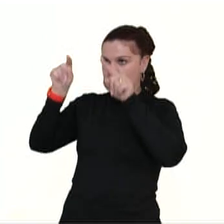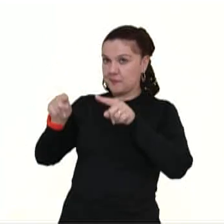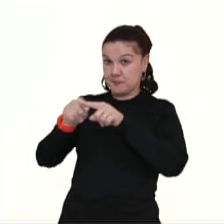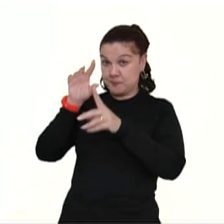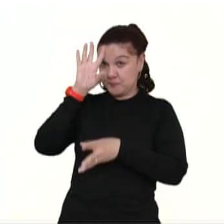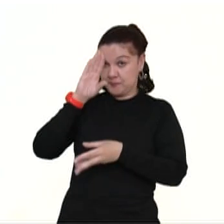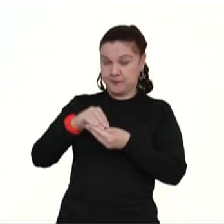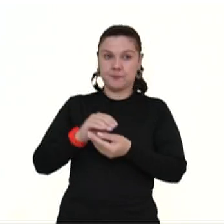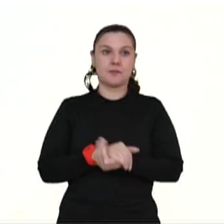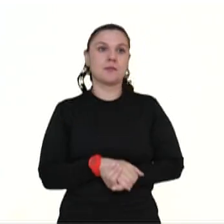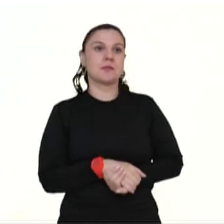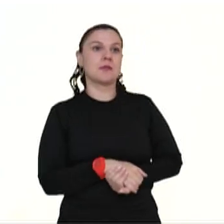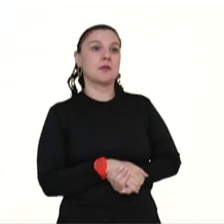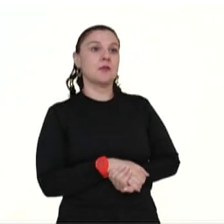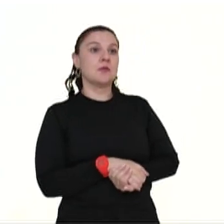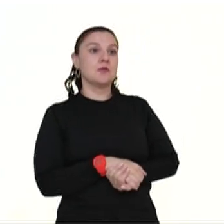interpretar.